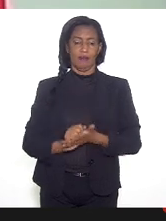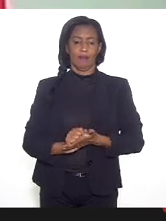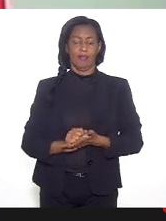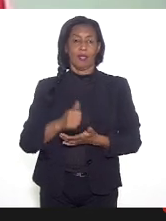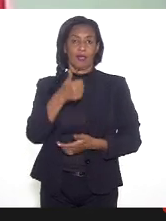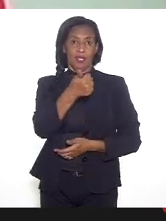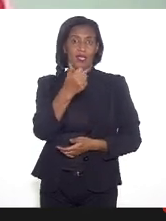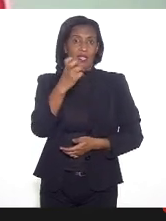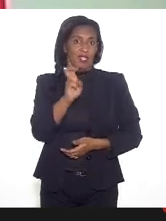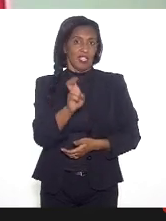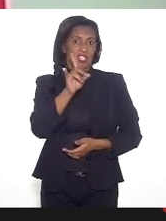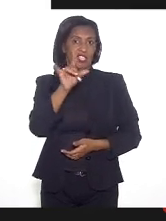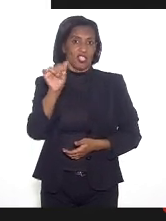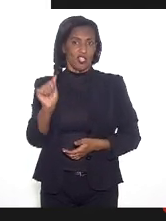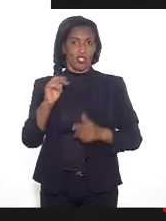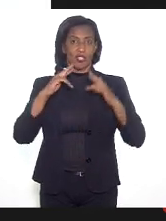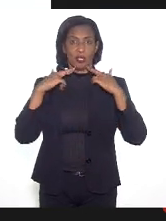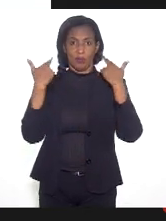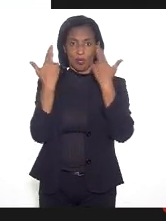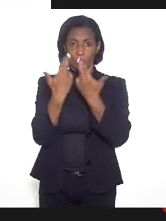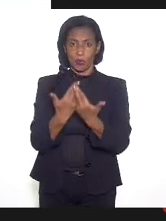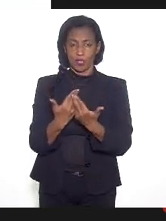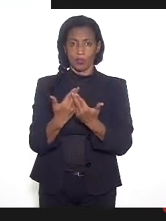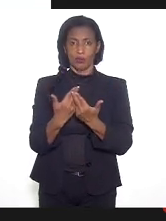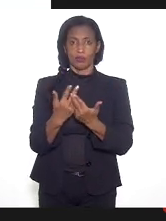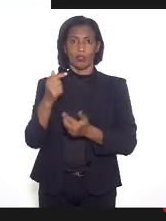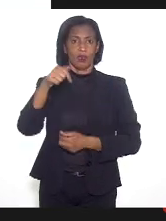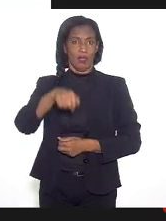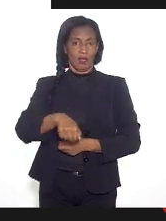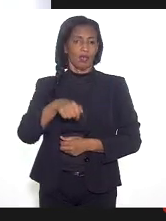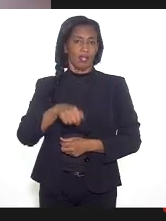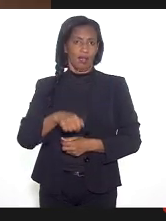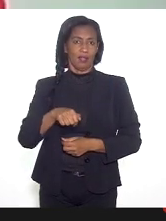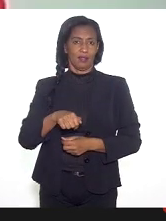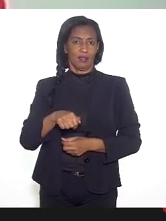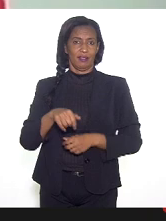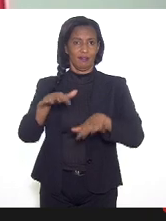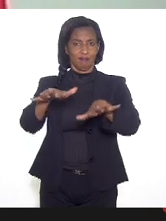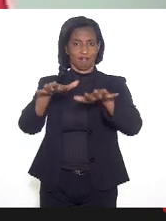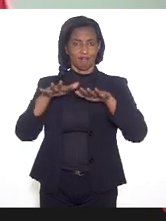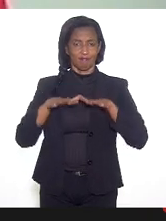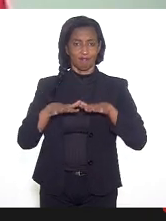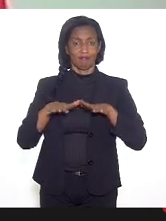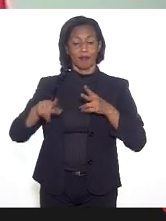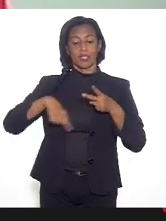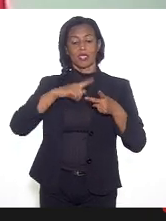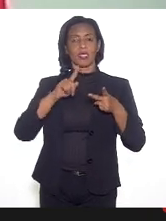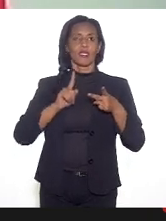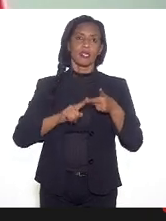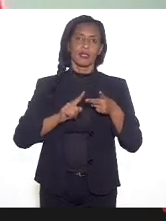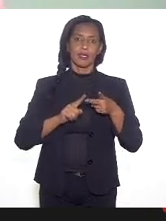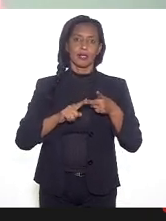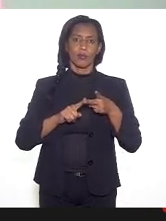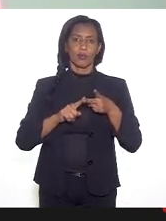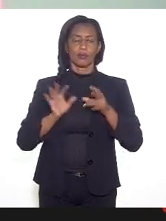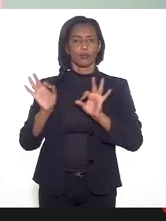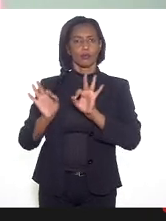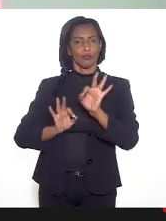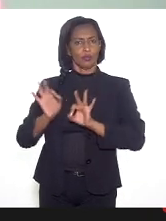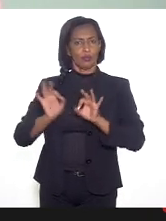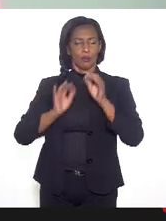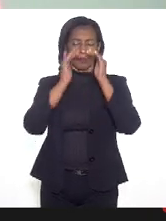daqui a 15 dias estaremos reunidos aqui nessa audiência. E segundo, de uma maneira